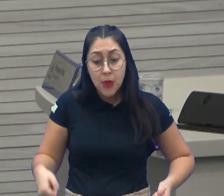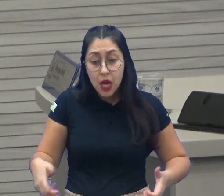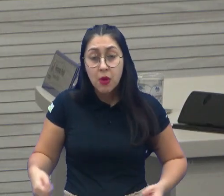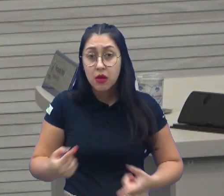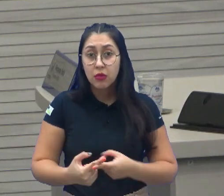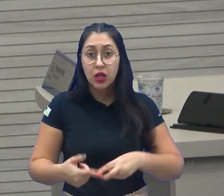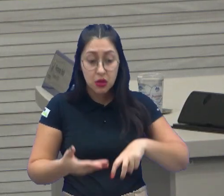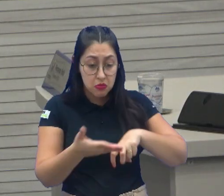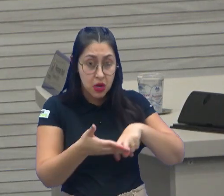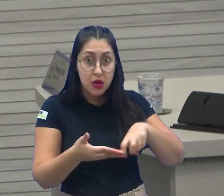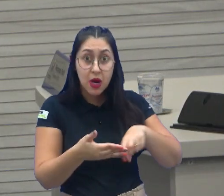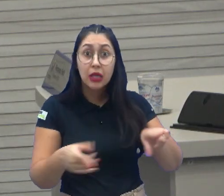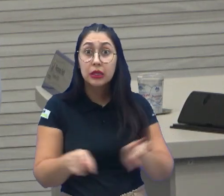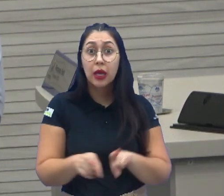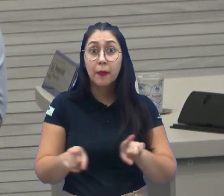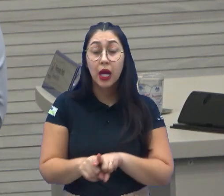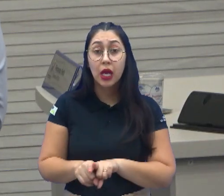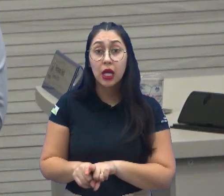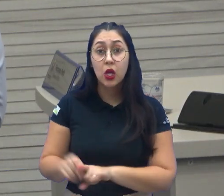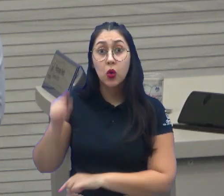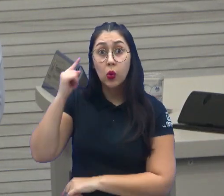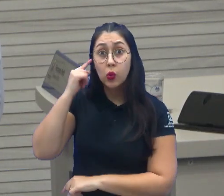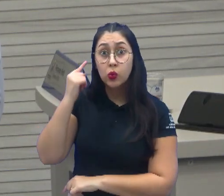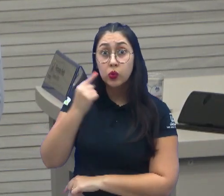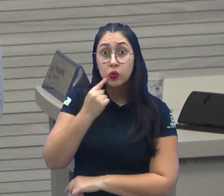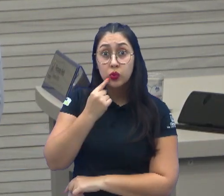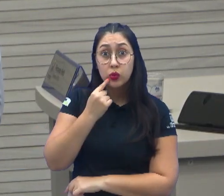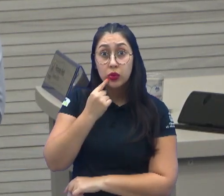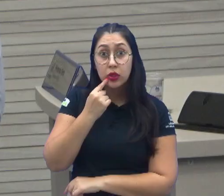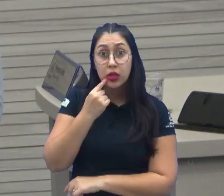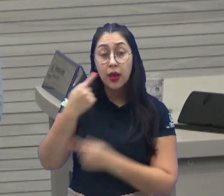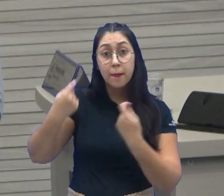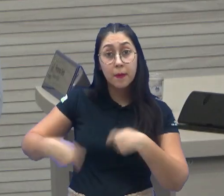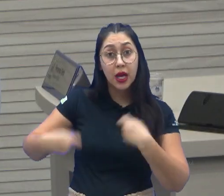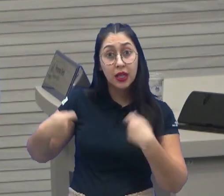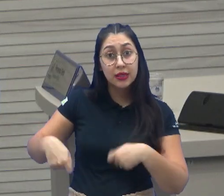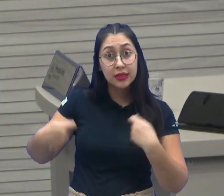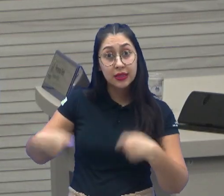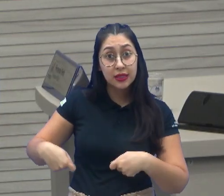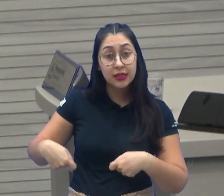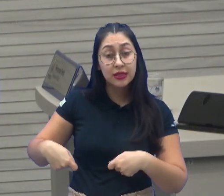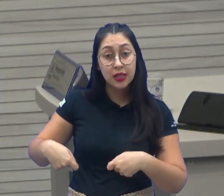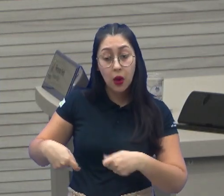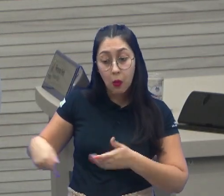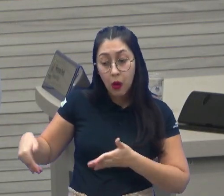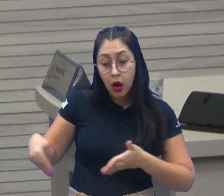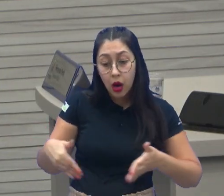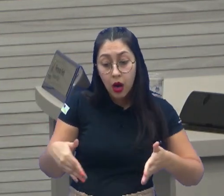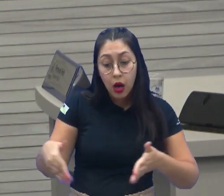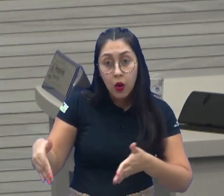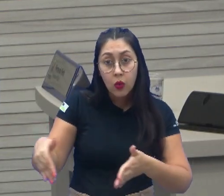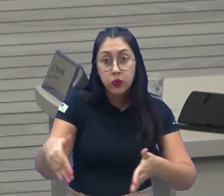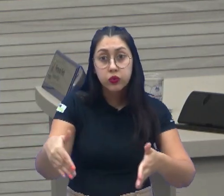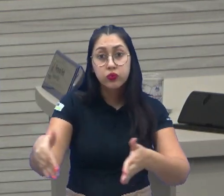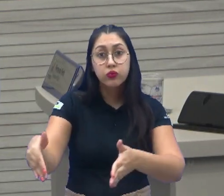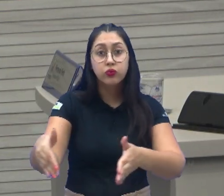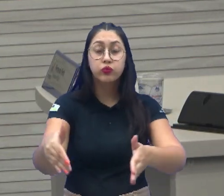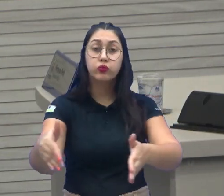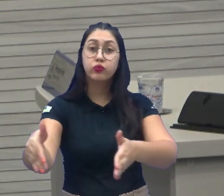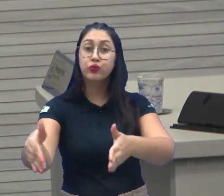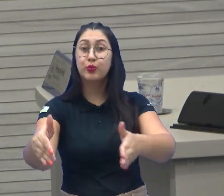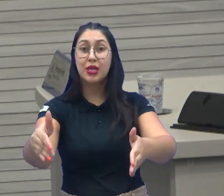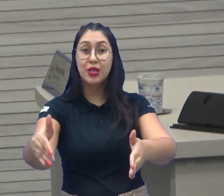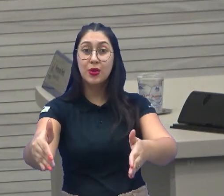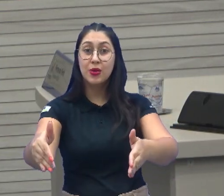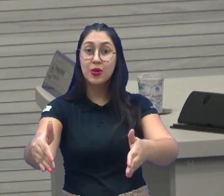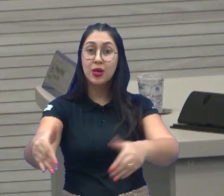e surdo, que tem que andar por um certo período na